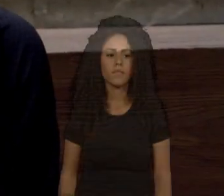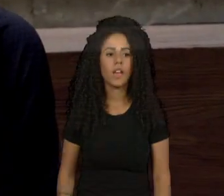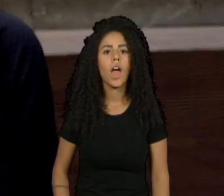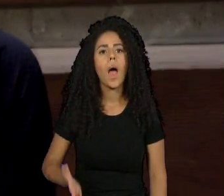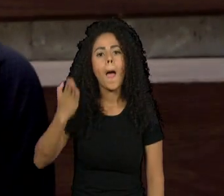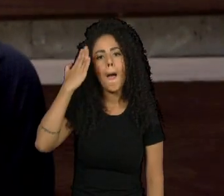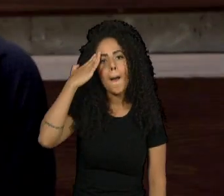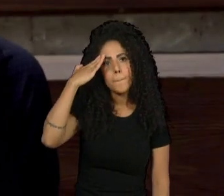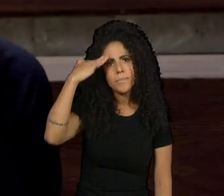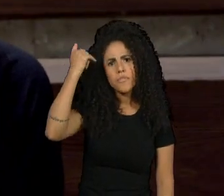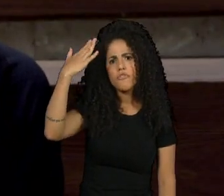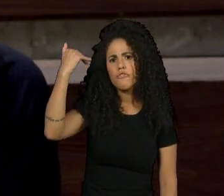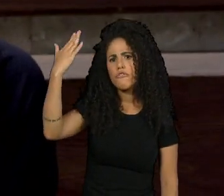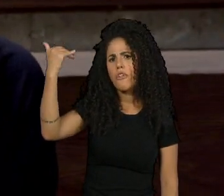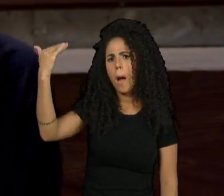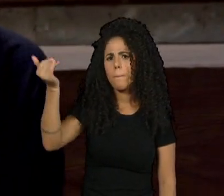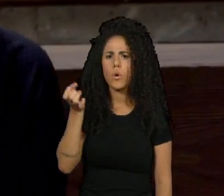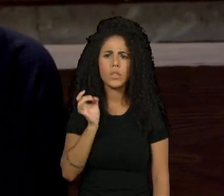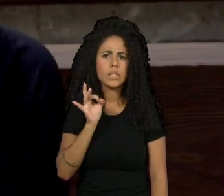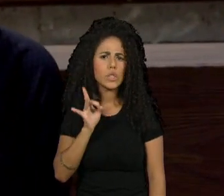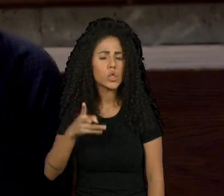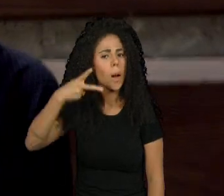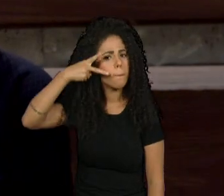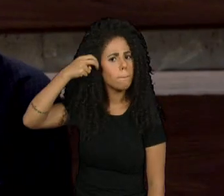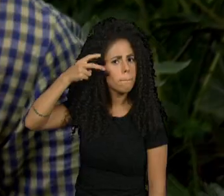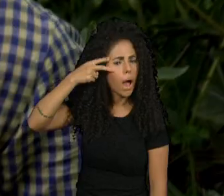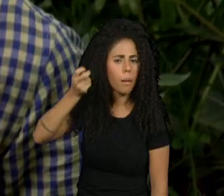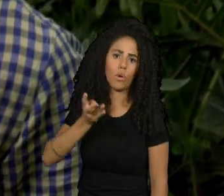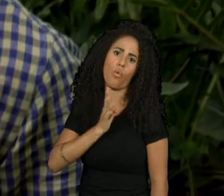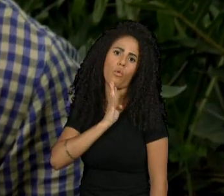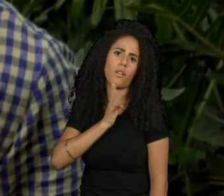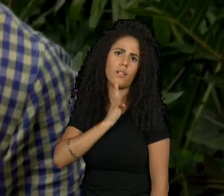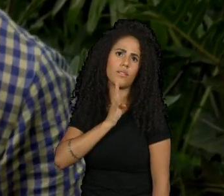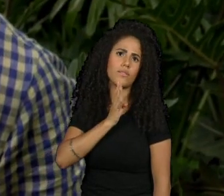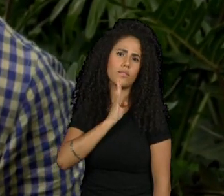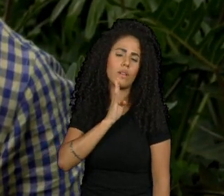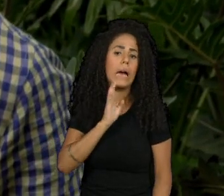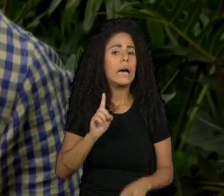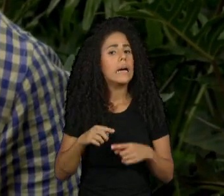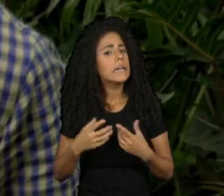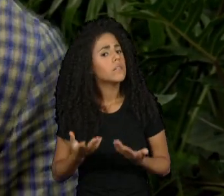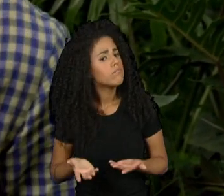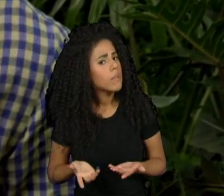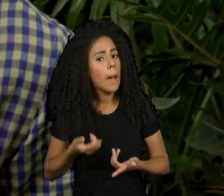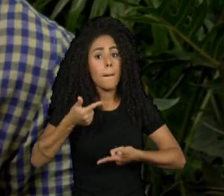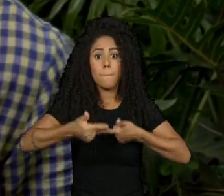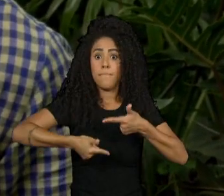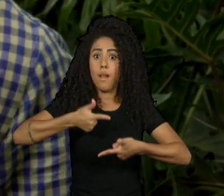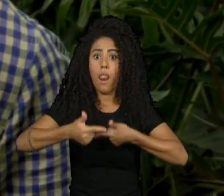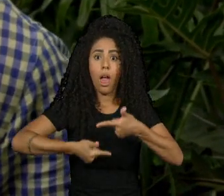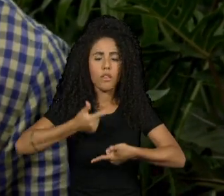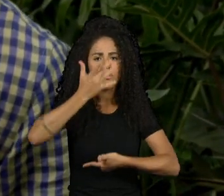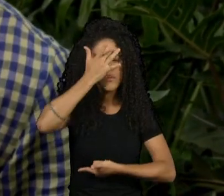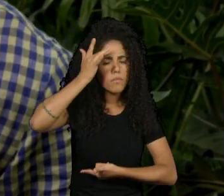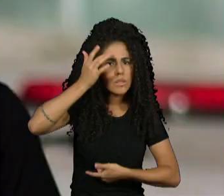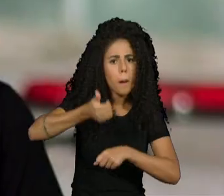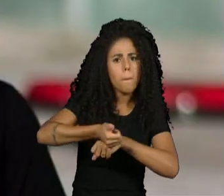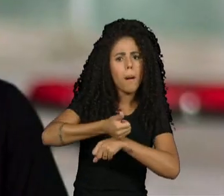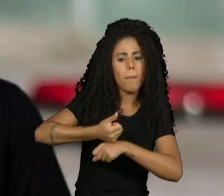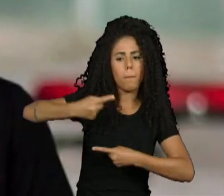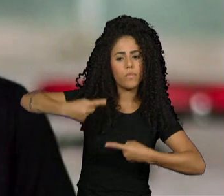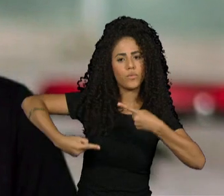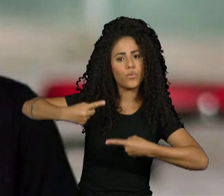Famosas, assim, só a Pabllo, né? Eu posso falar sobre o trabalho de pessoas trans na área da política,